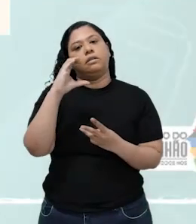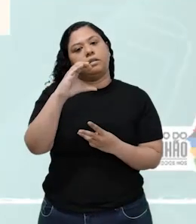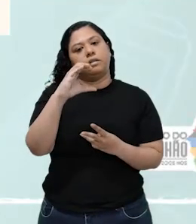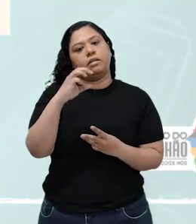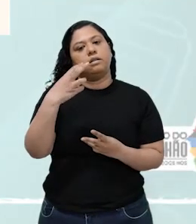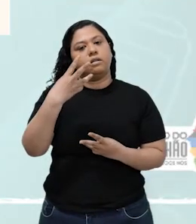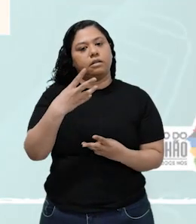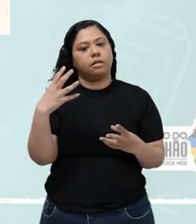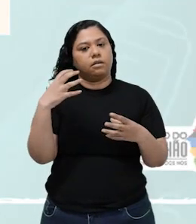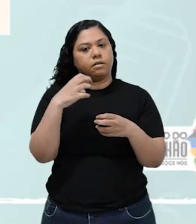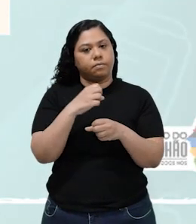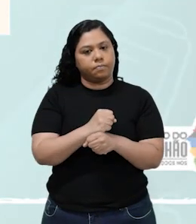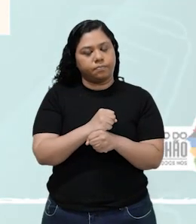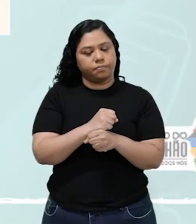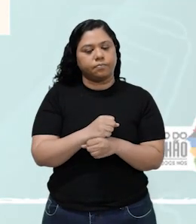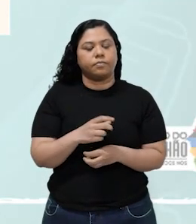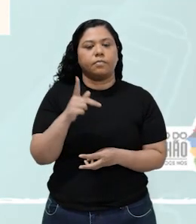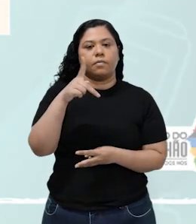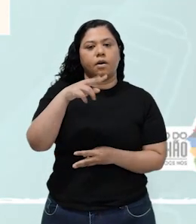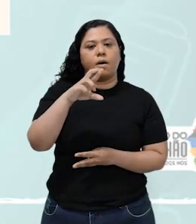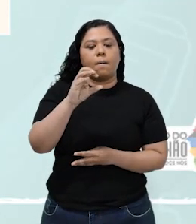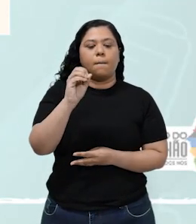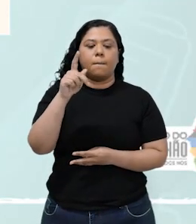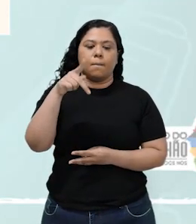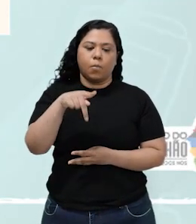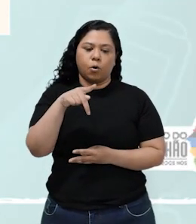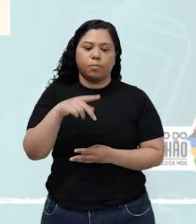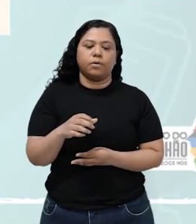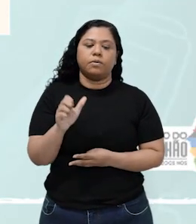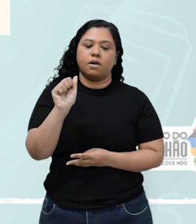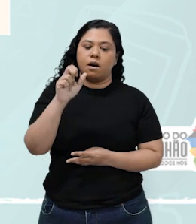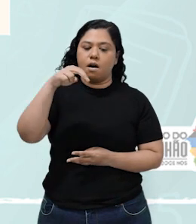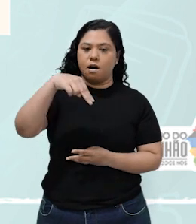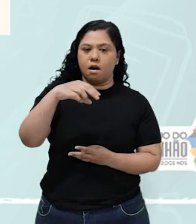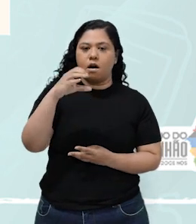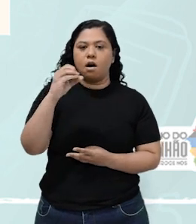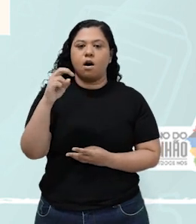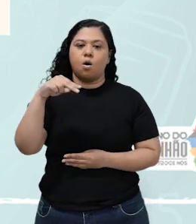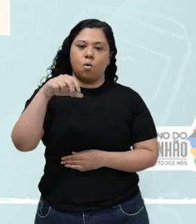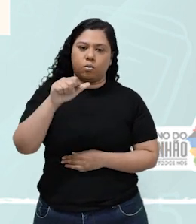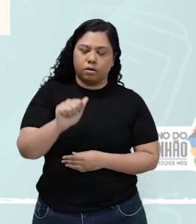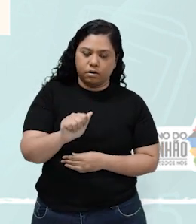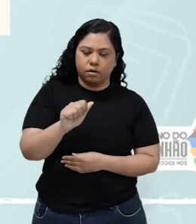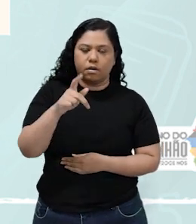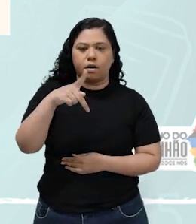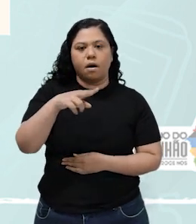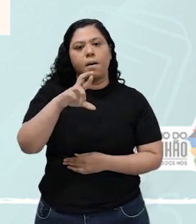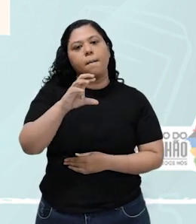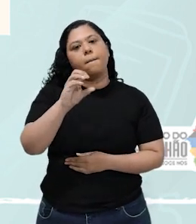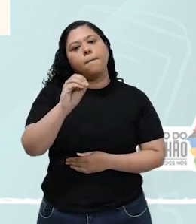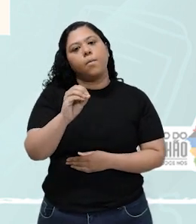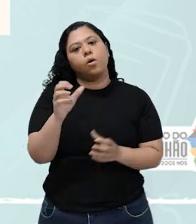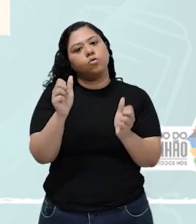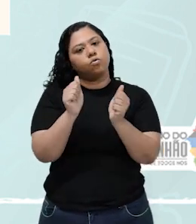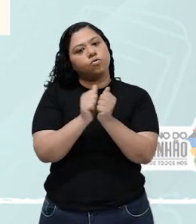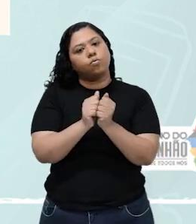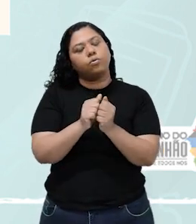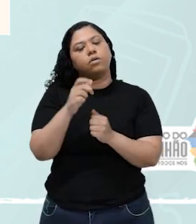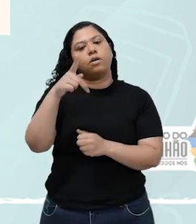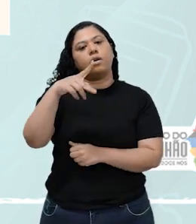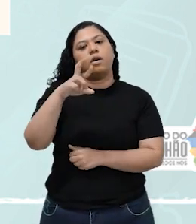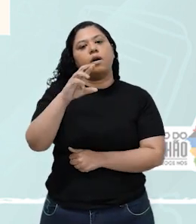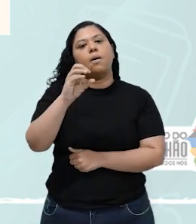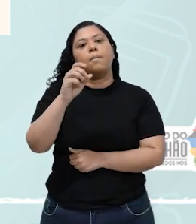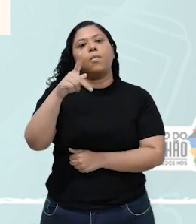prop, mais an, porque eu tenho ligações simples entre os carbonos, mais ona, propanona. Lá no outro